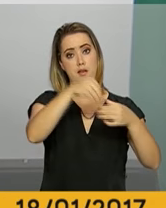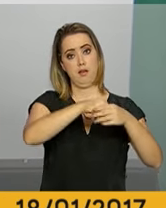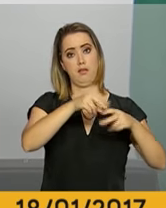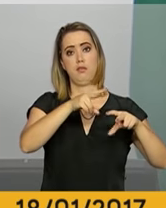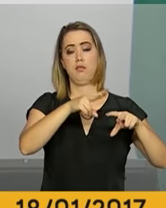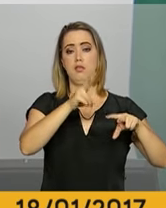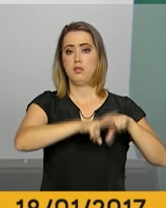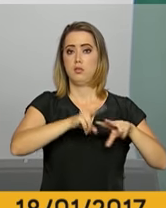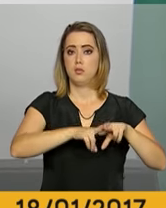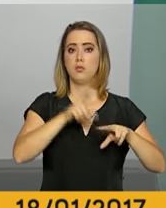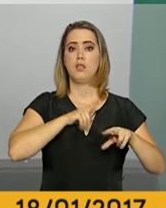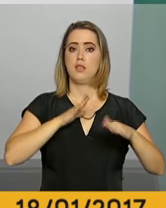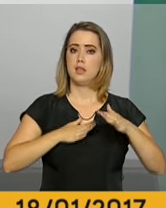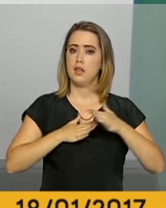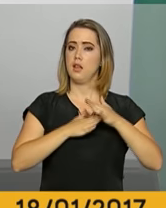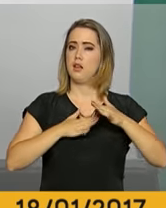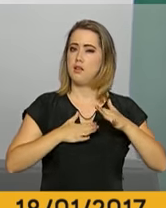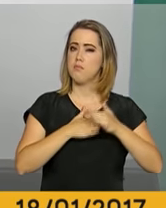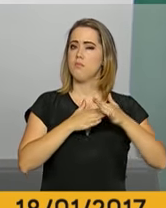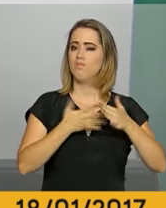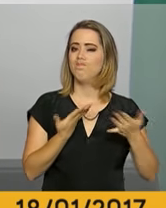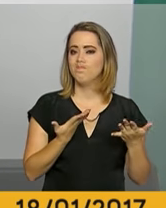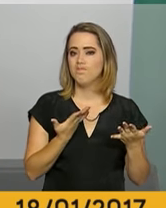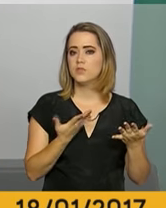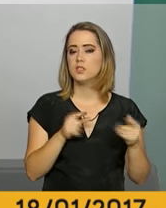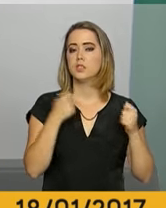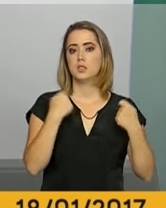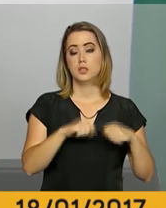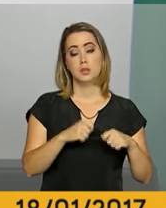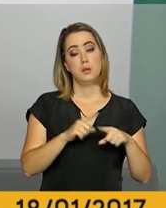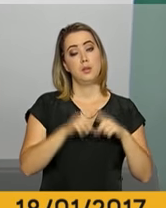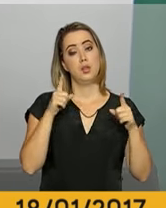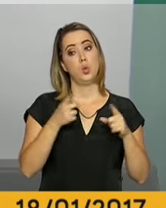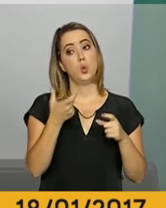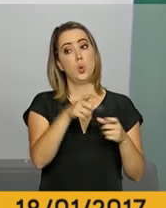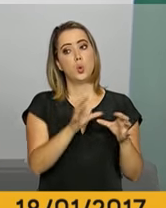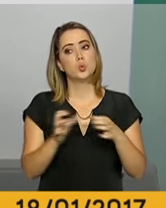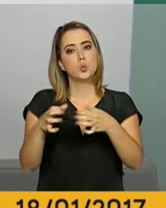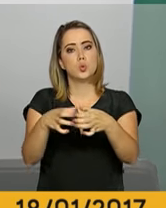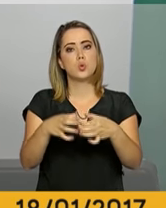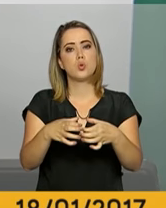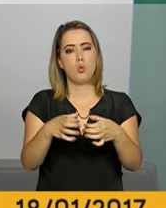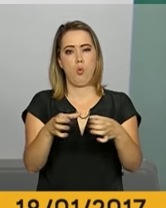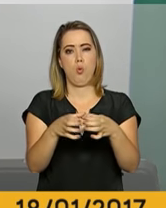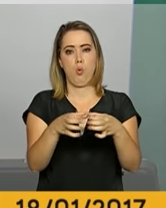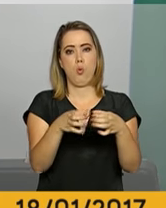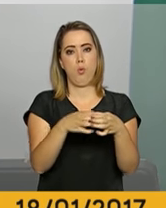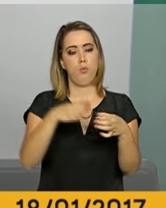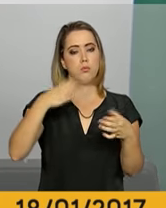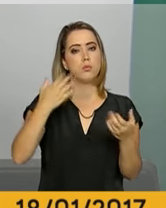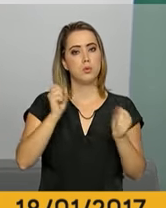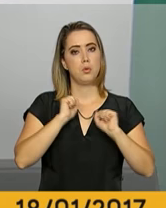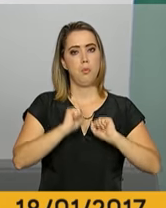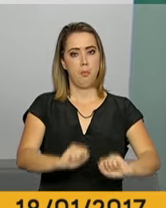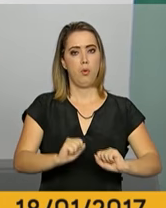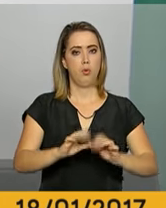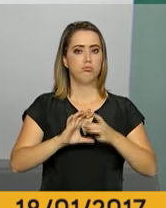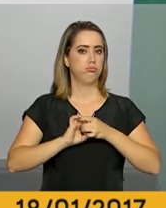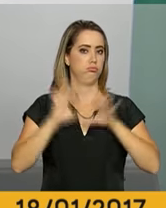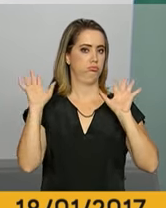outras forças podem não tê-las, não é? Por isto que, no dia de